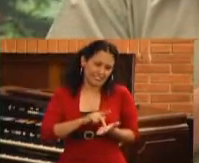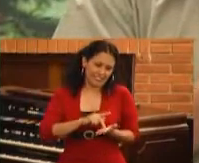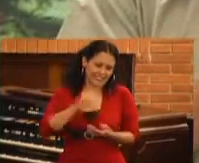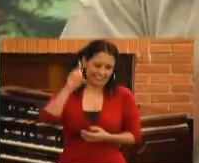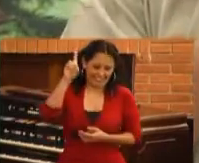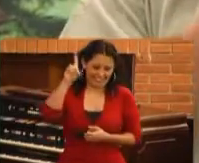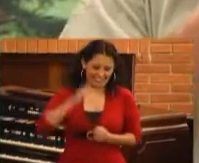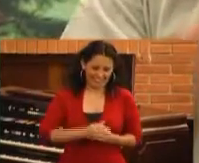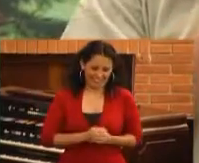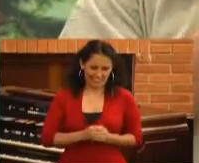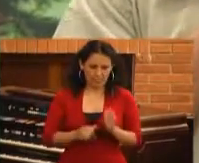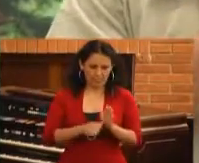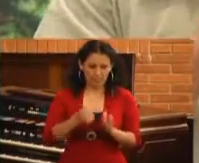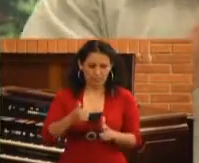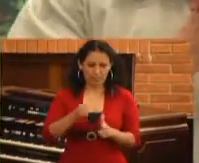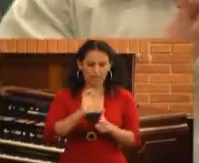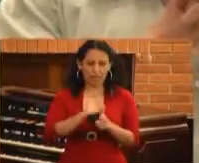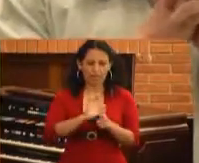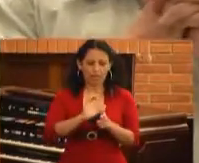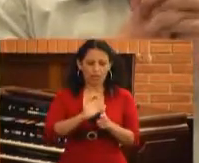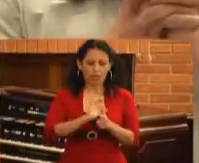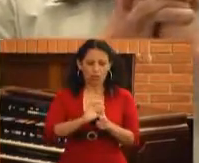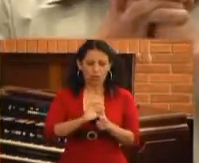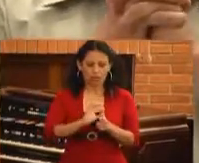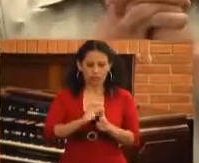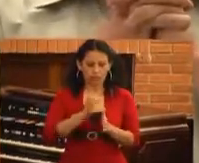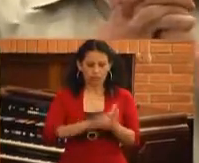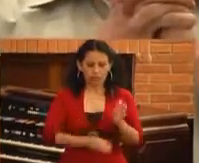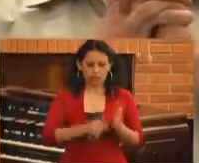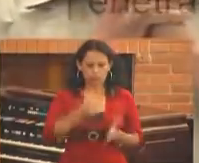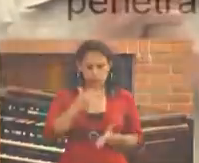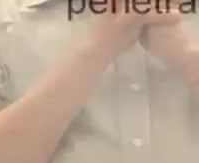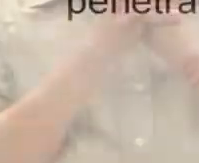1 Coríntios capítulo 2, verso 9.